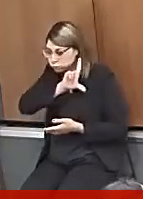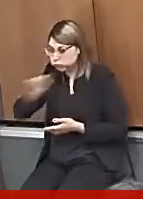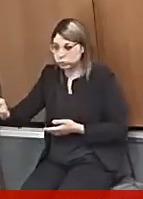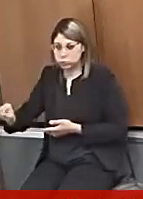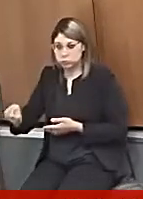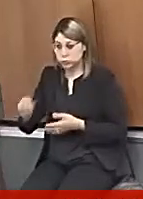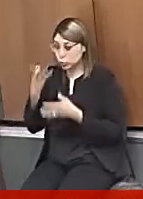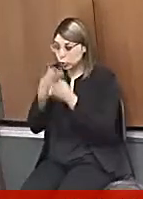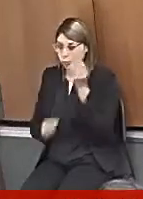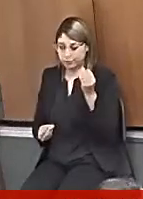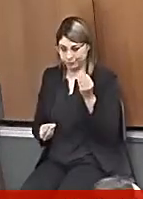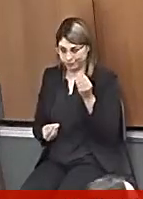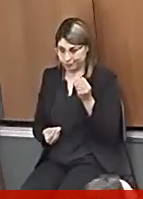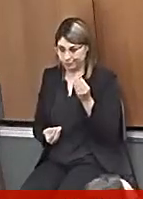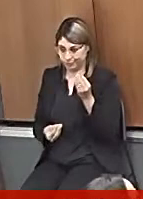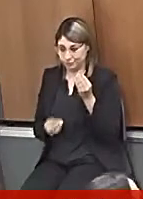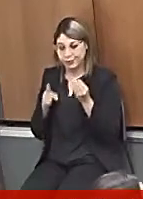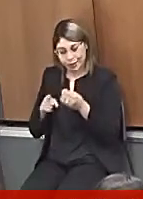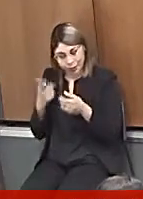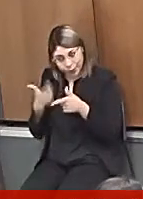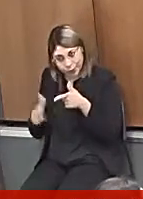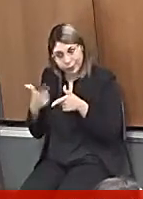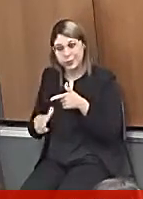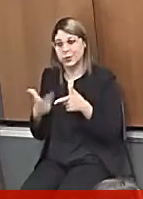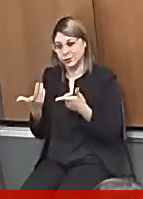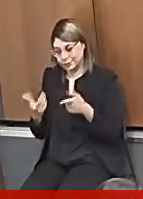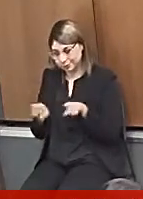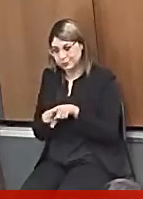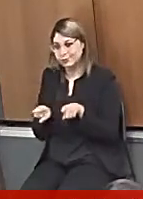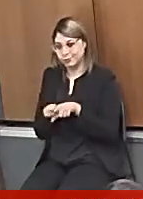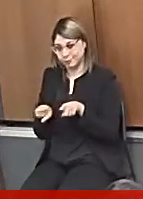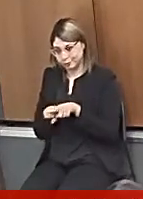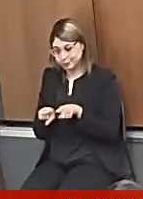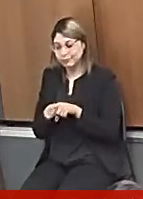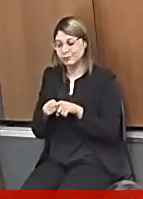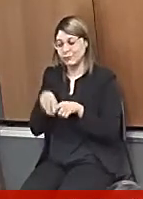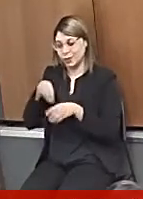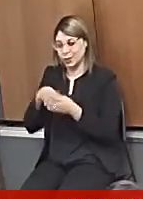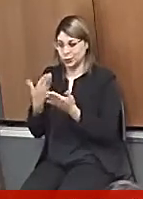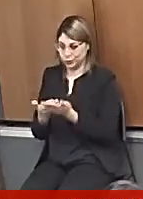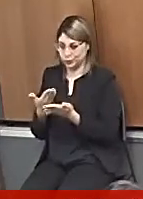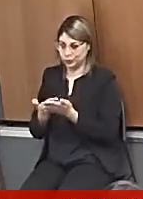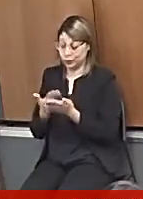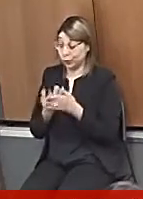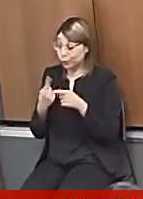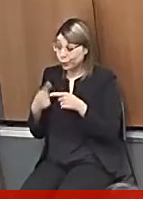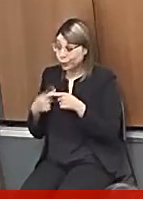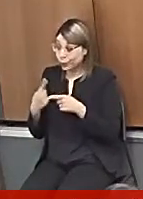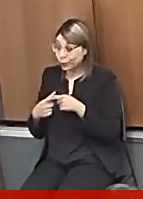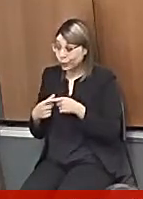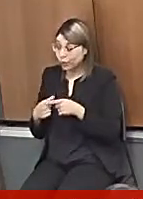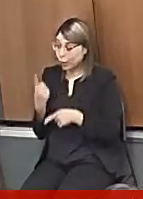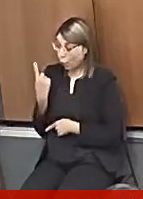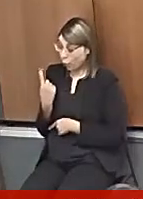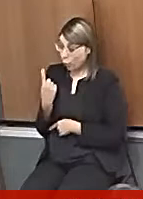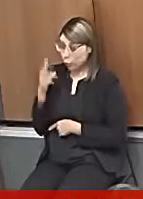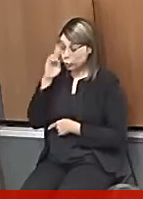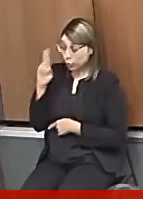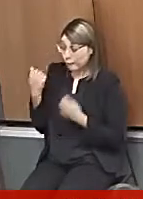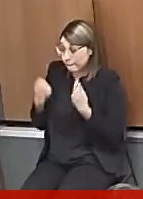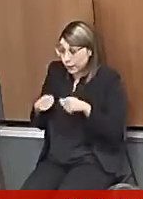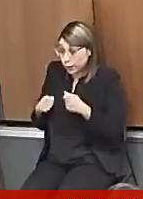o que tá tá causando também grandes transtornos para as escolas porque o diretor